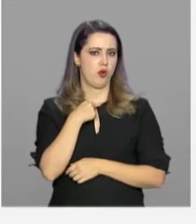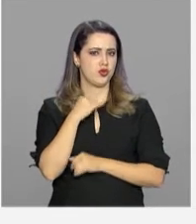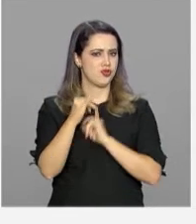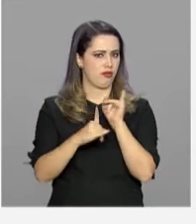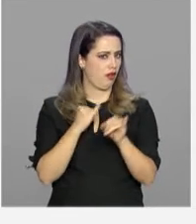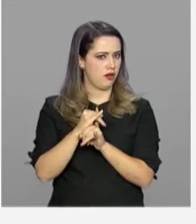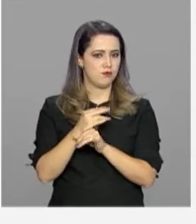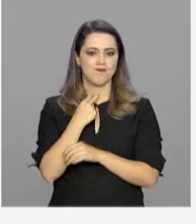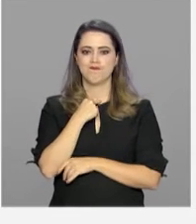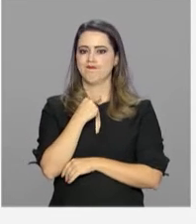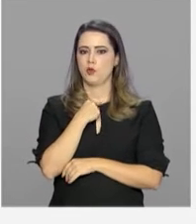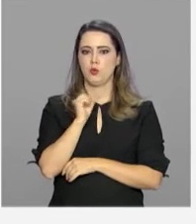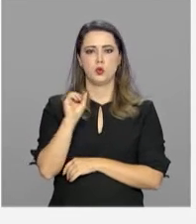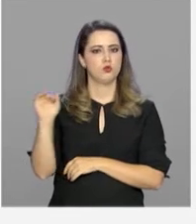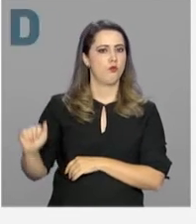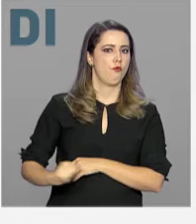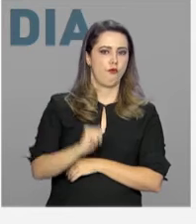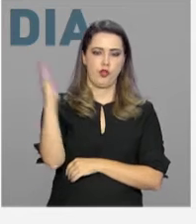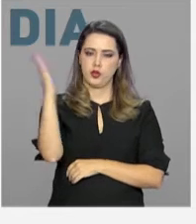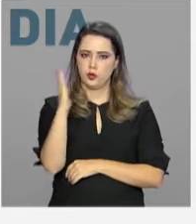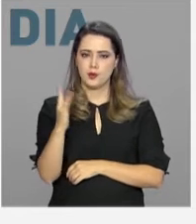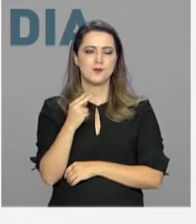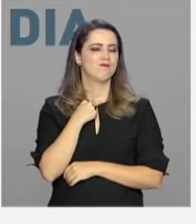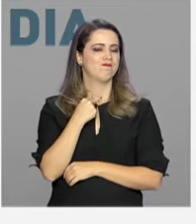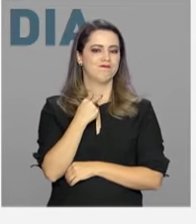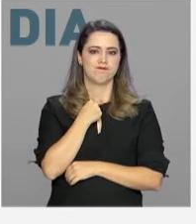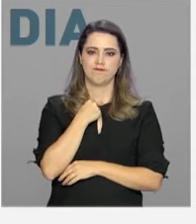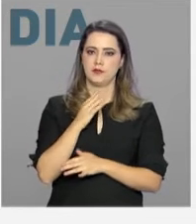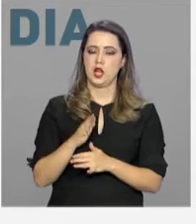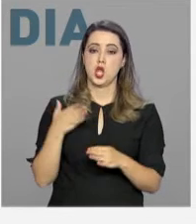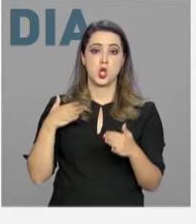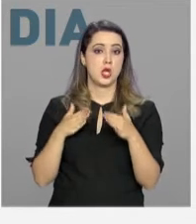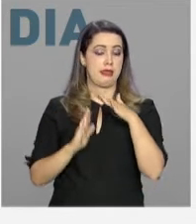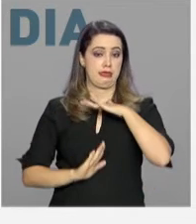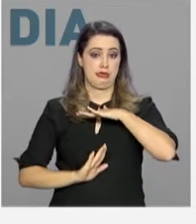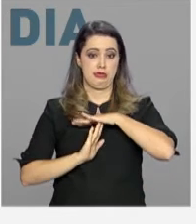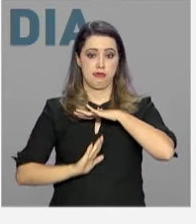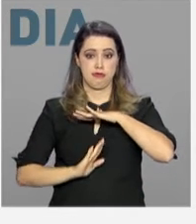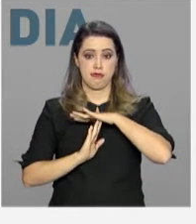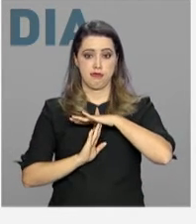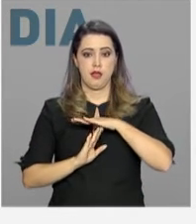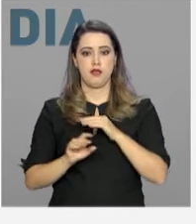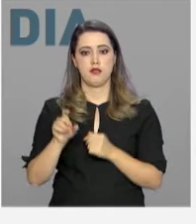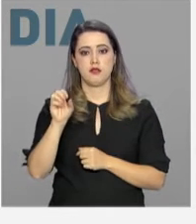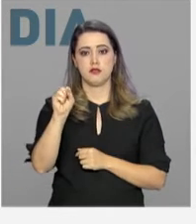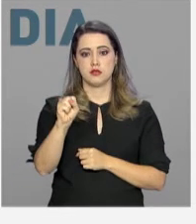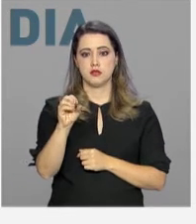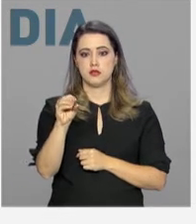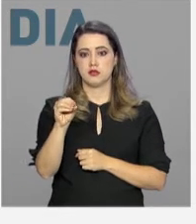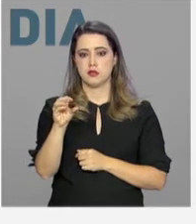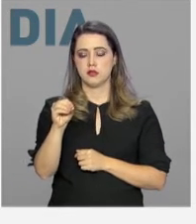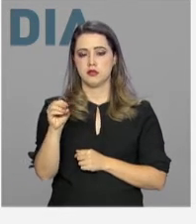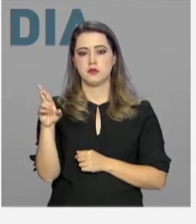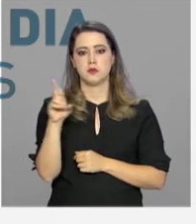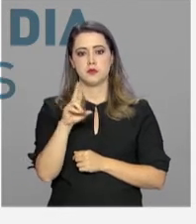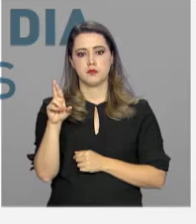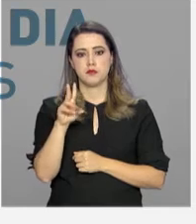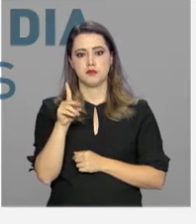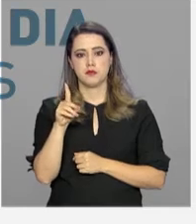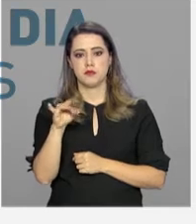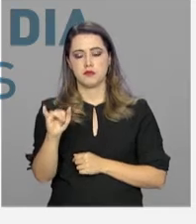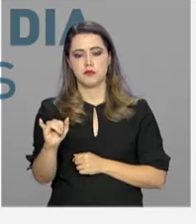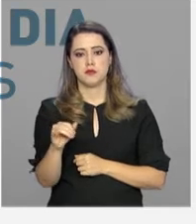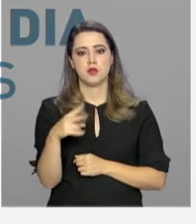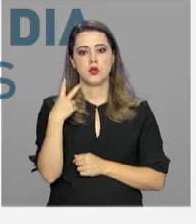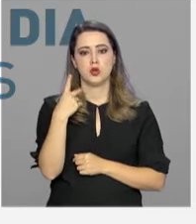internet ou no exterior e o limite para transações comerciais como o sax é de 800 reais por dia